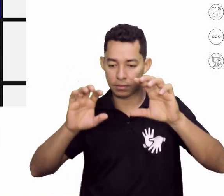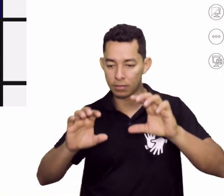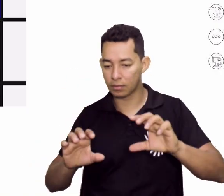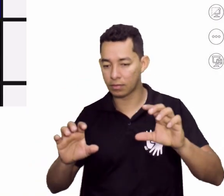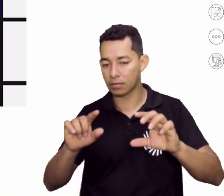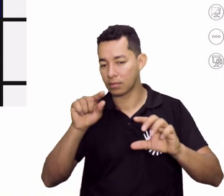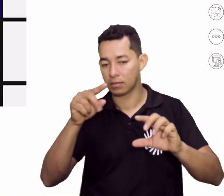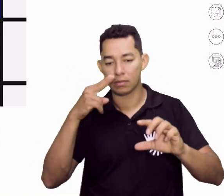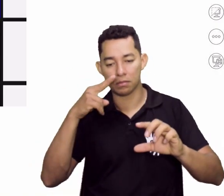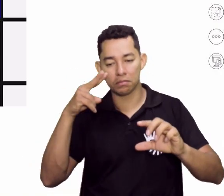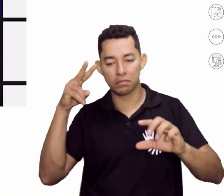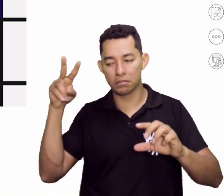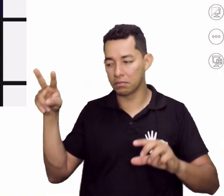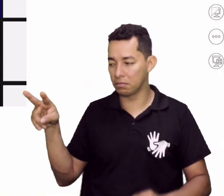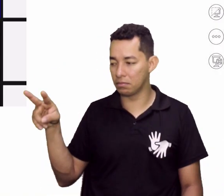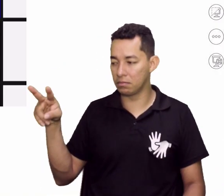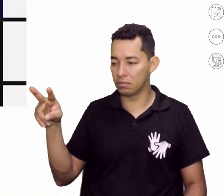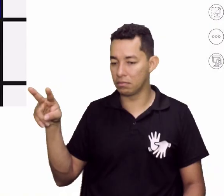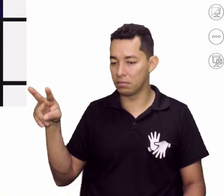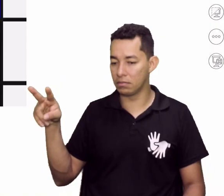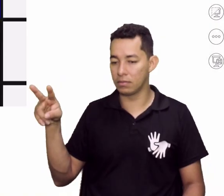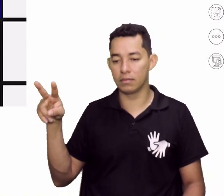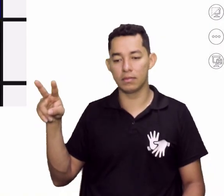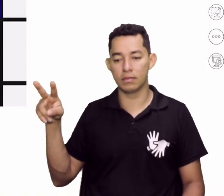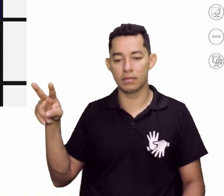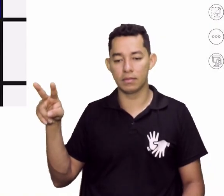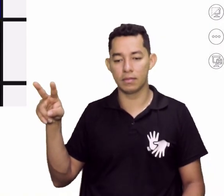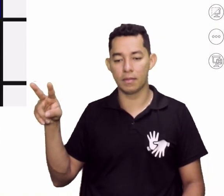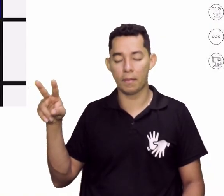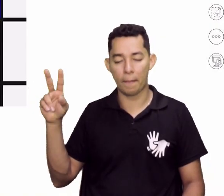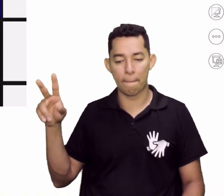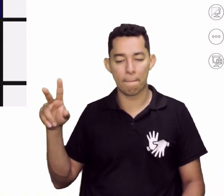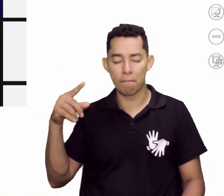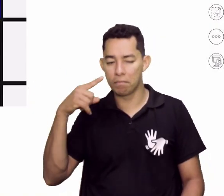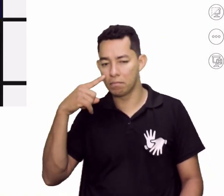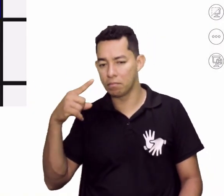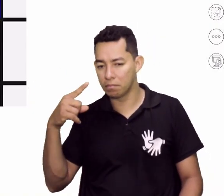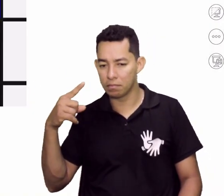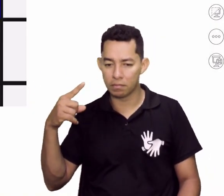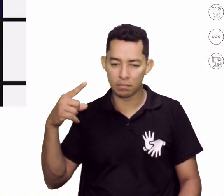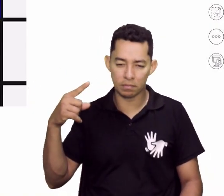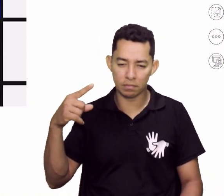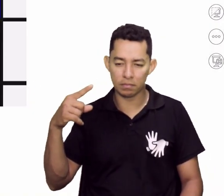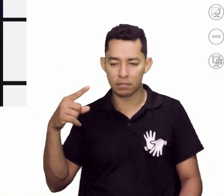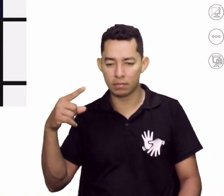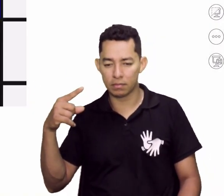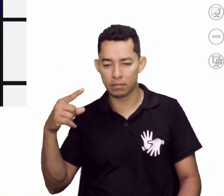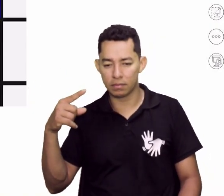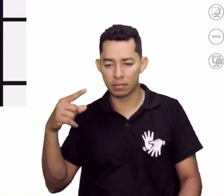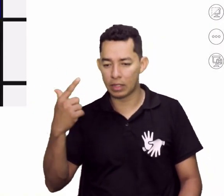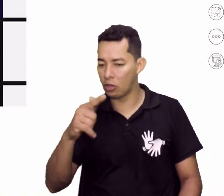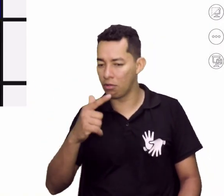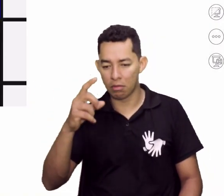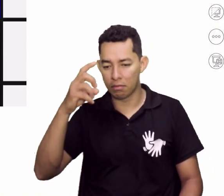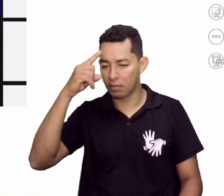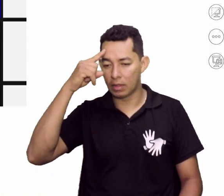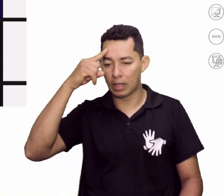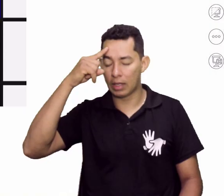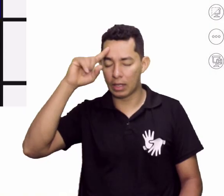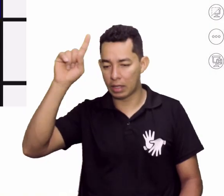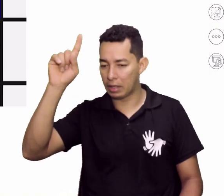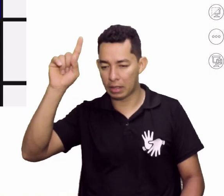e vai se abstrair, você vai chegar assim sem limite de ideias,